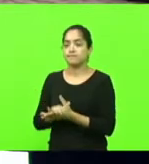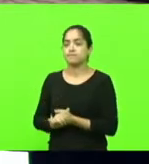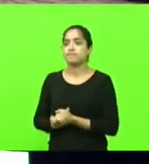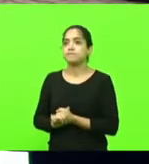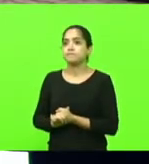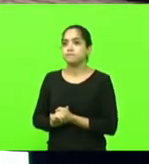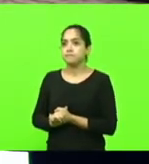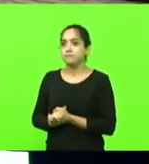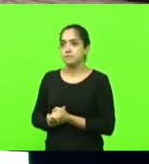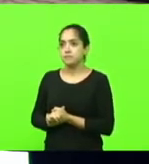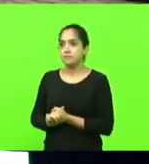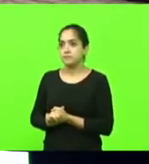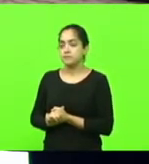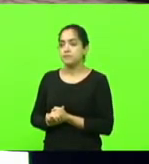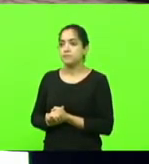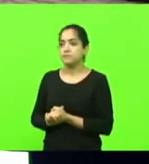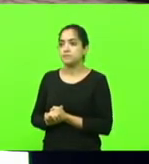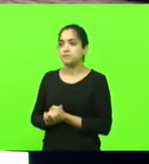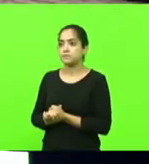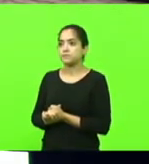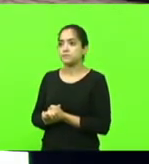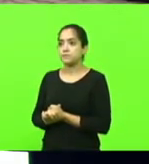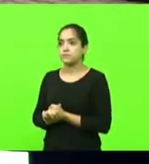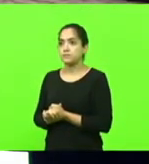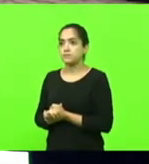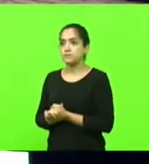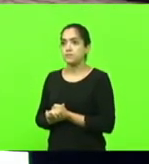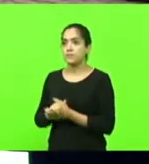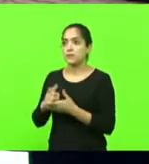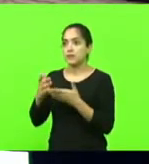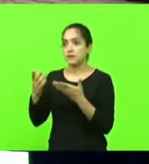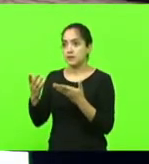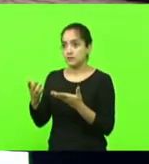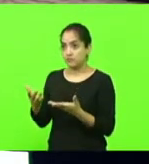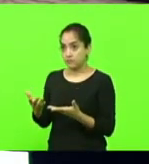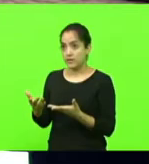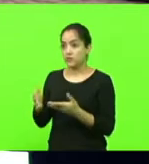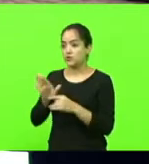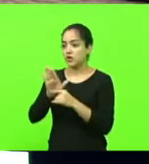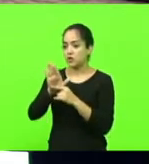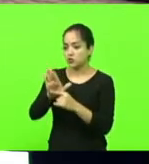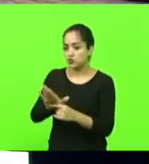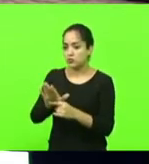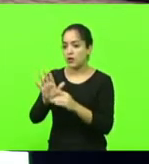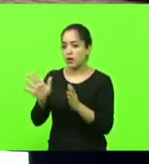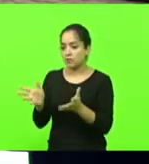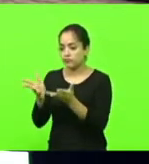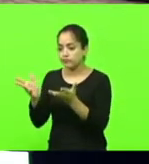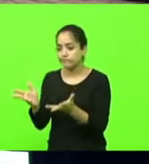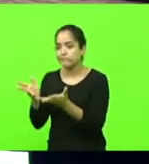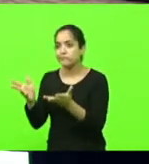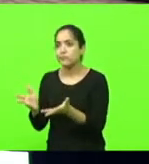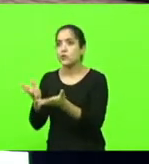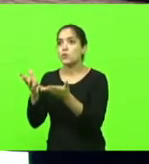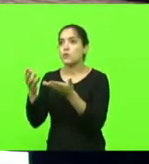essas culturas não se percam. Então, aqui, em vez de fazer isso, de estimular, de promover,